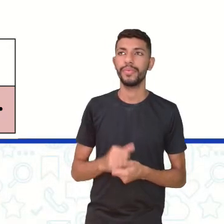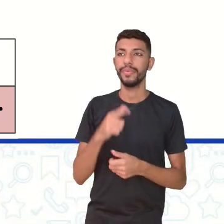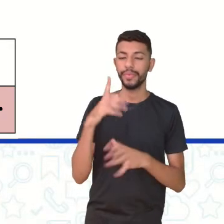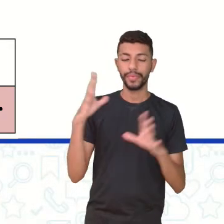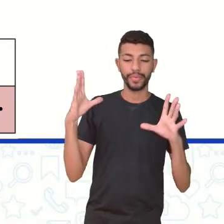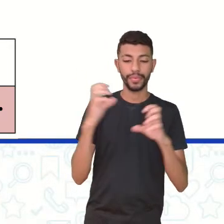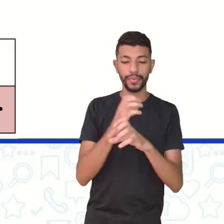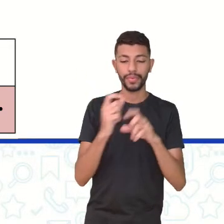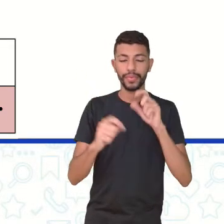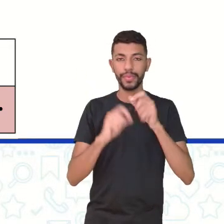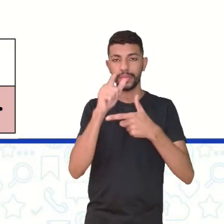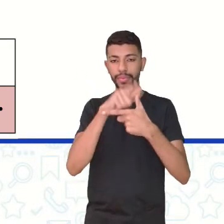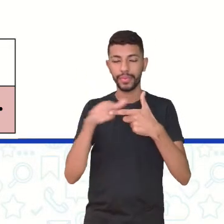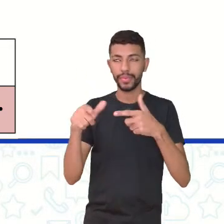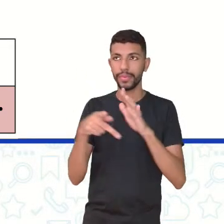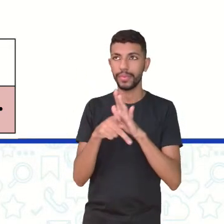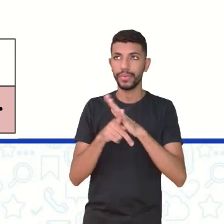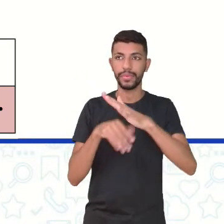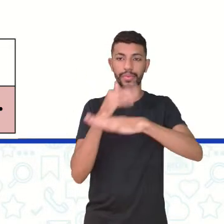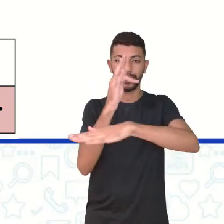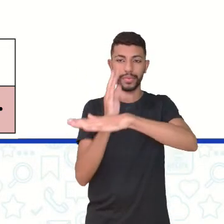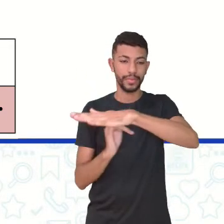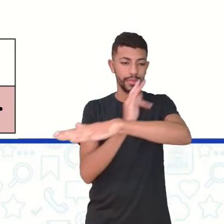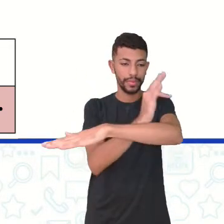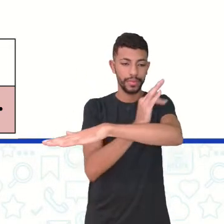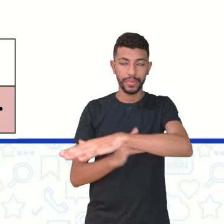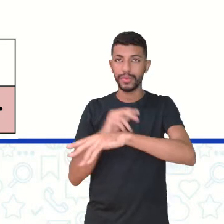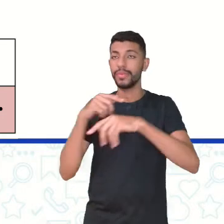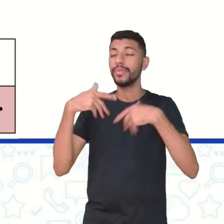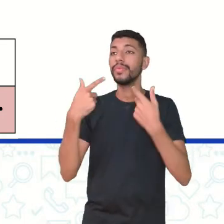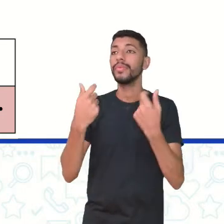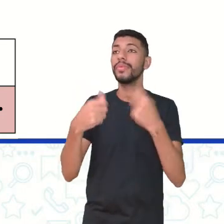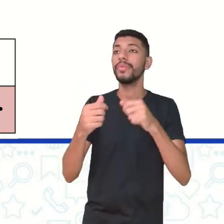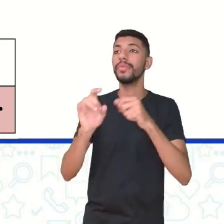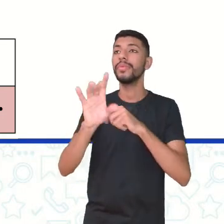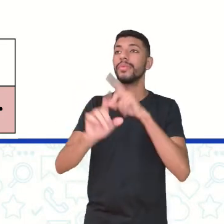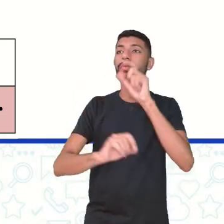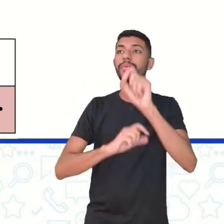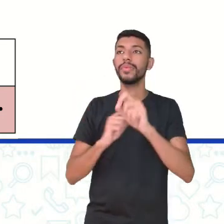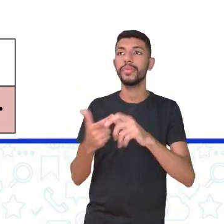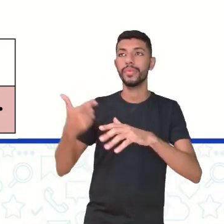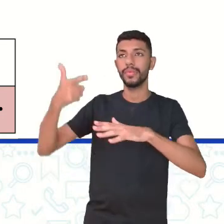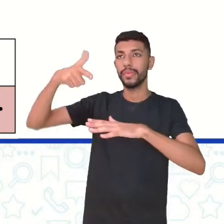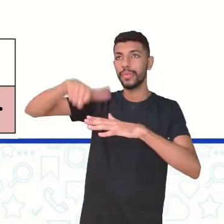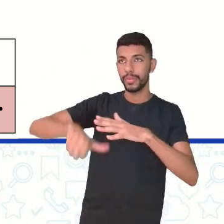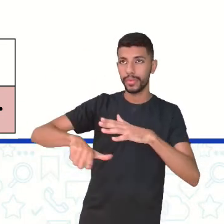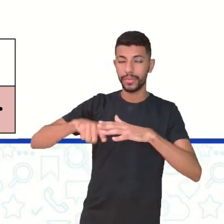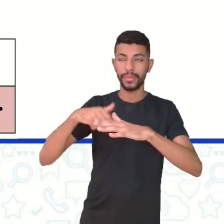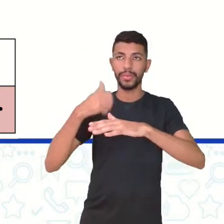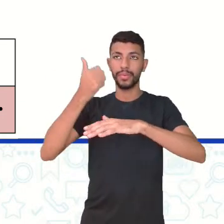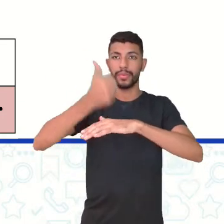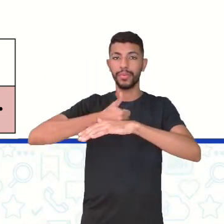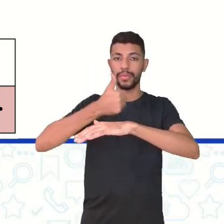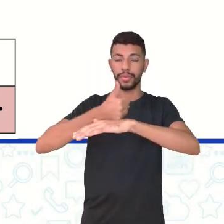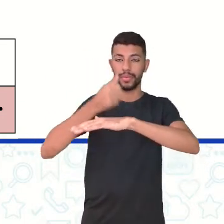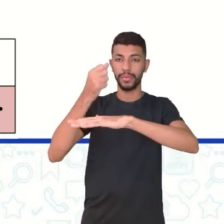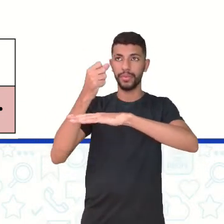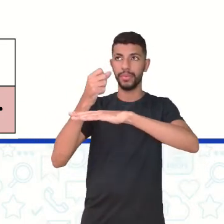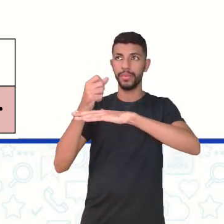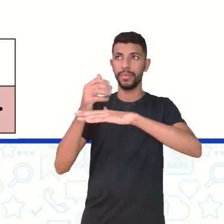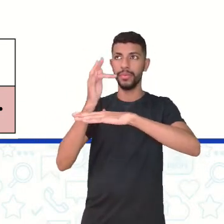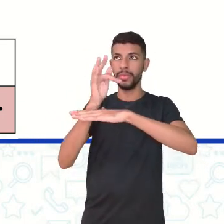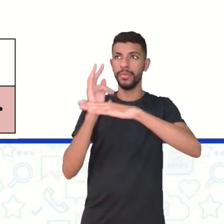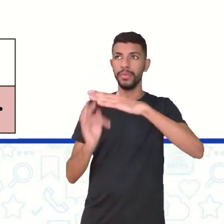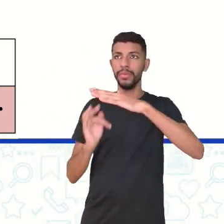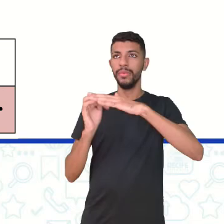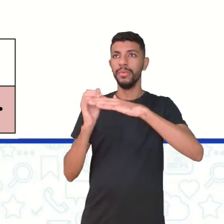a divisão aí, tá, de duas frações, basta você repetir a primeira fração. Pode olhar aqui, volta para mim